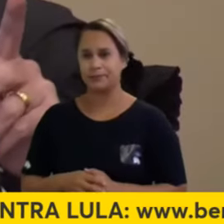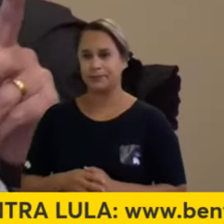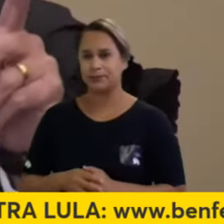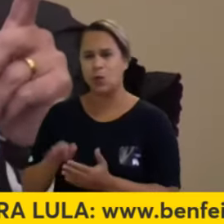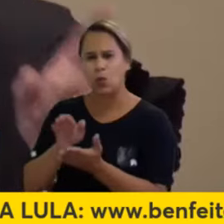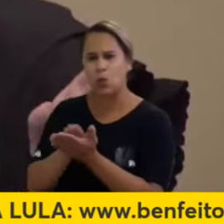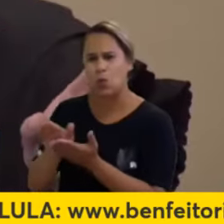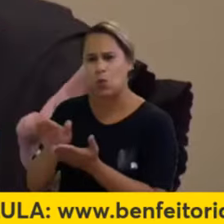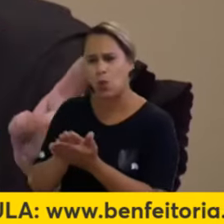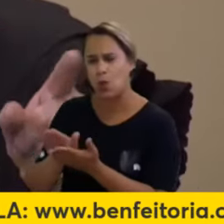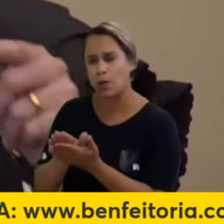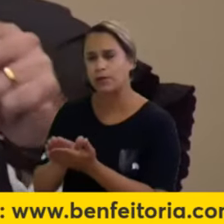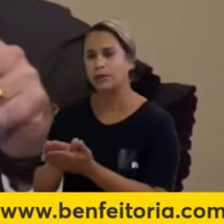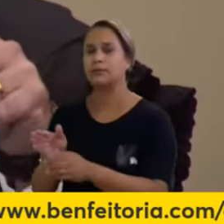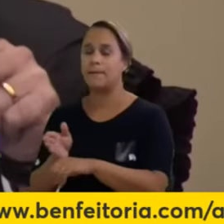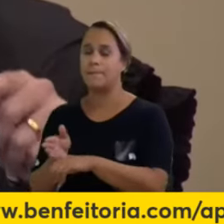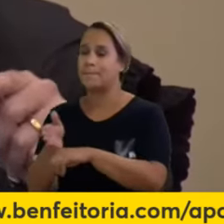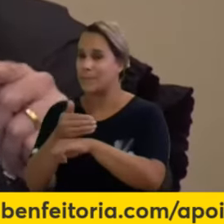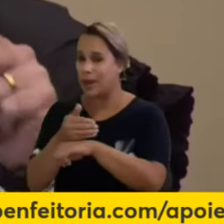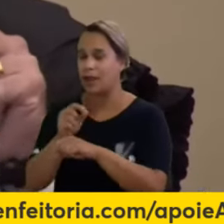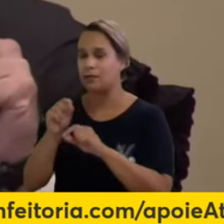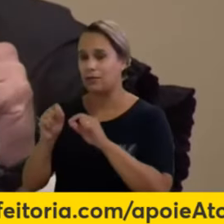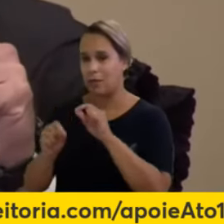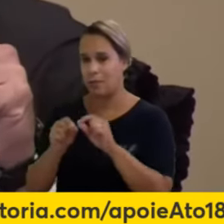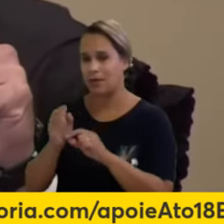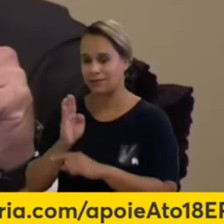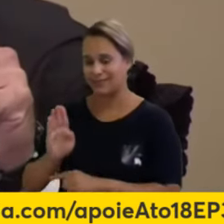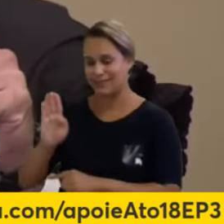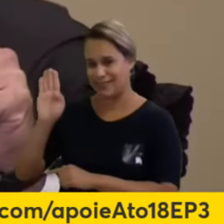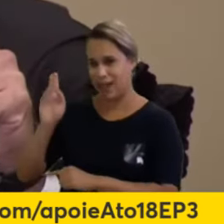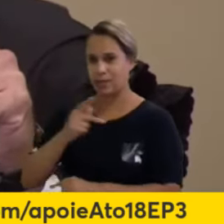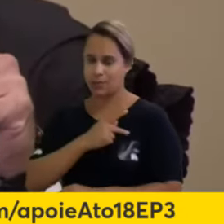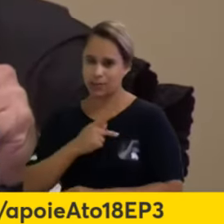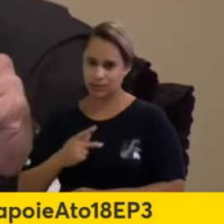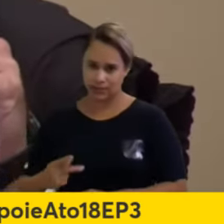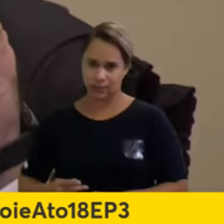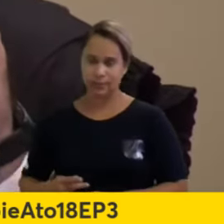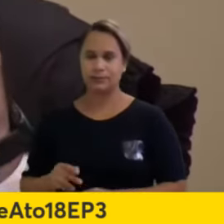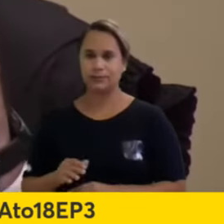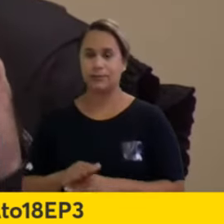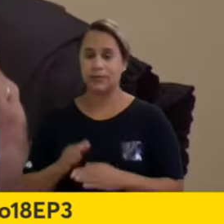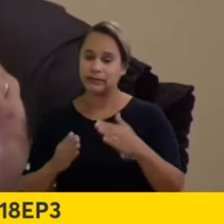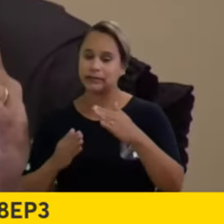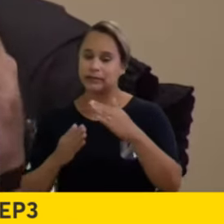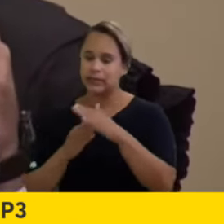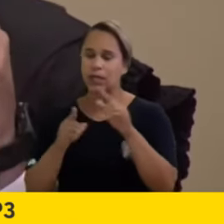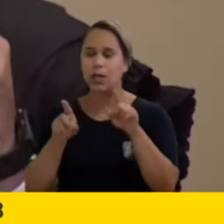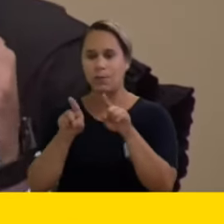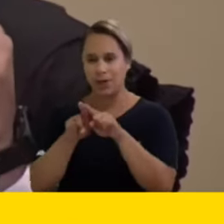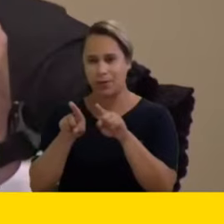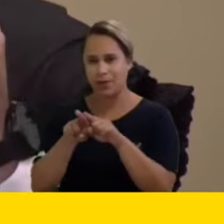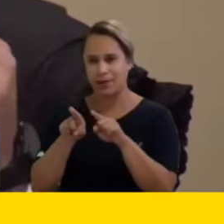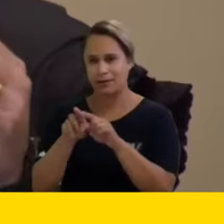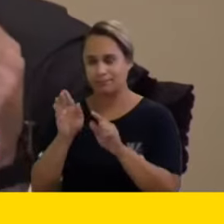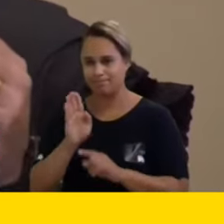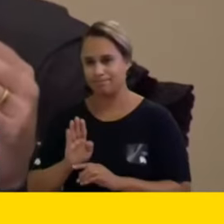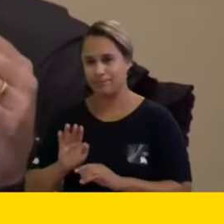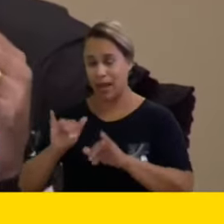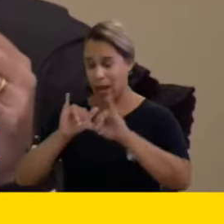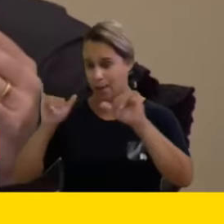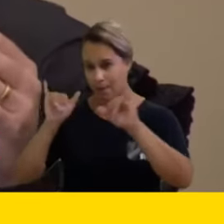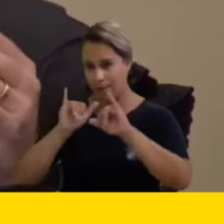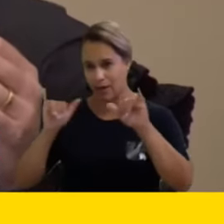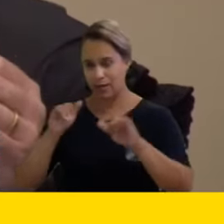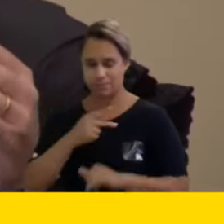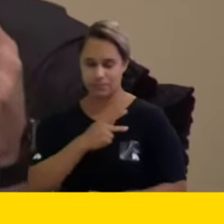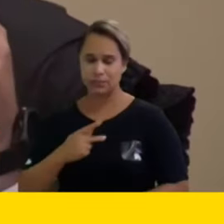pré-candidatos à presidência inclusive o limite de gastos da campanha presidencial é importante frisar que sem o parâmetro mínimo de gastos